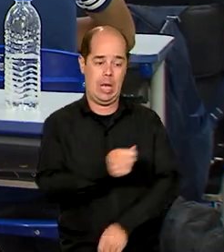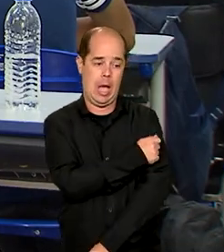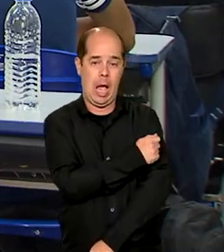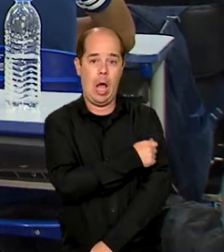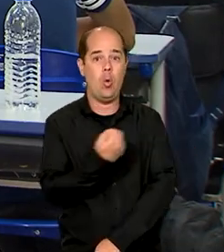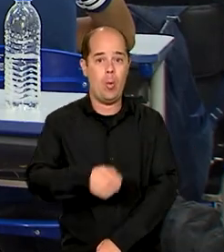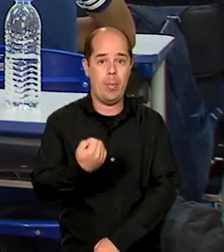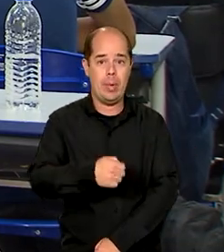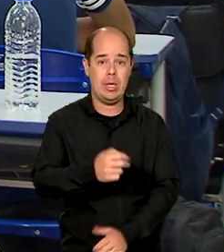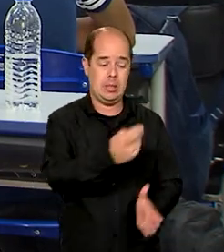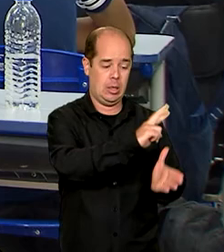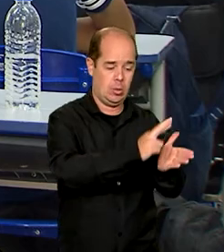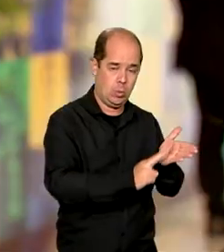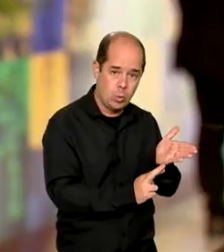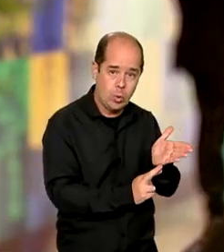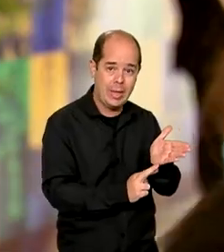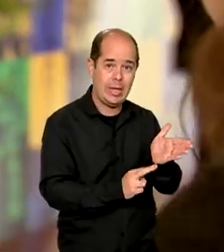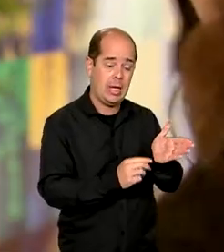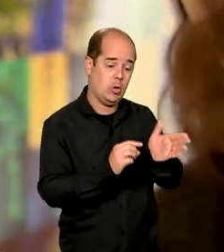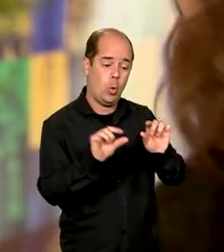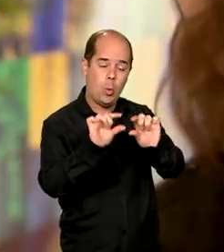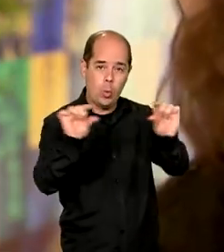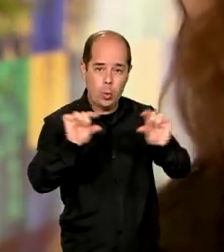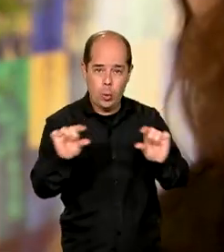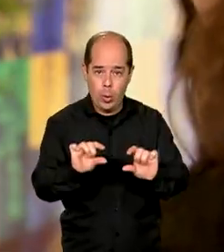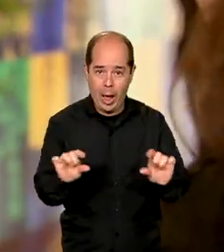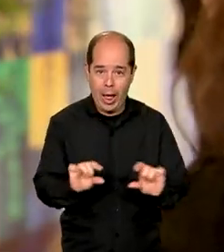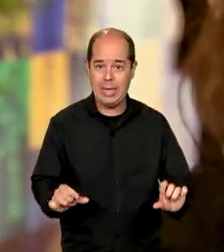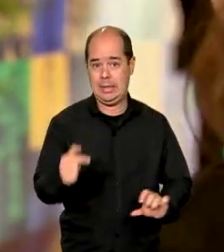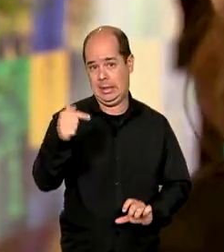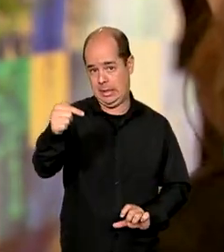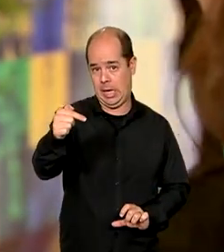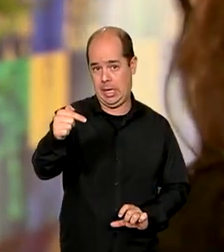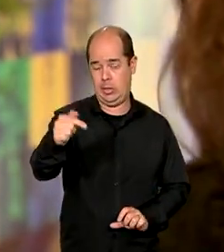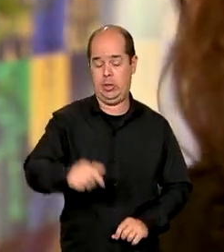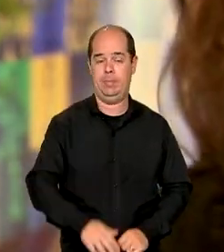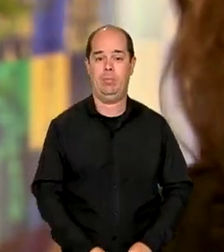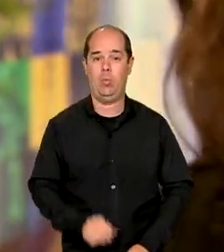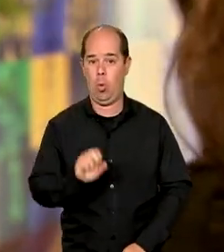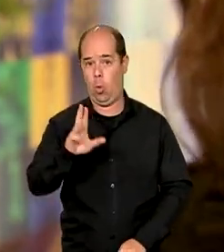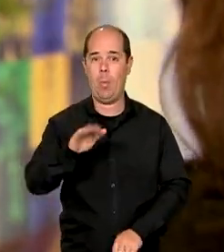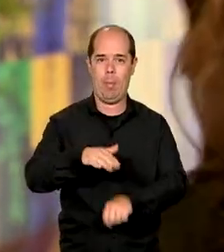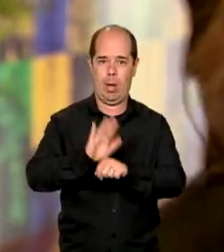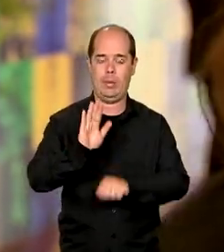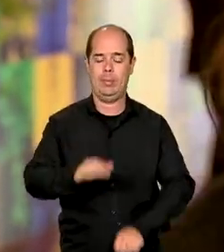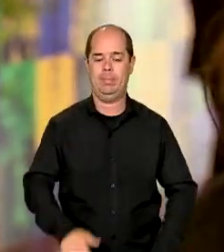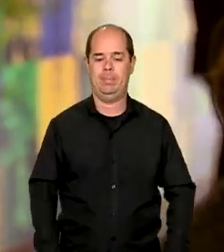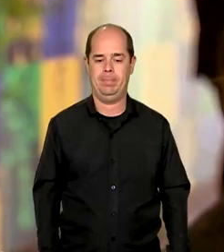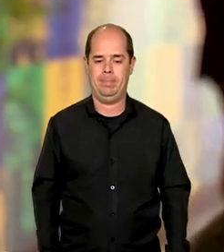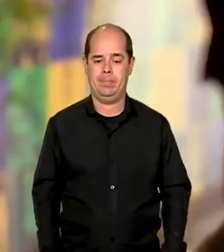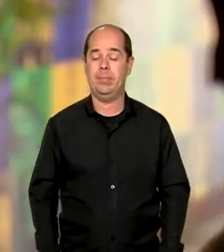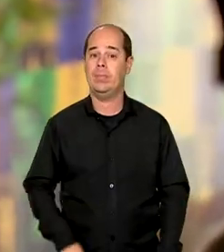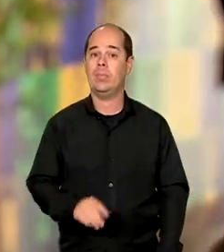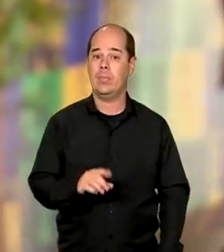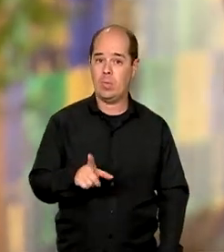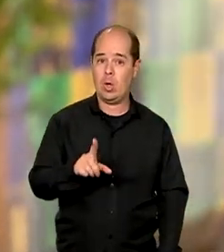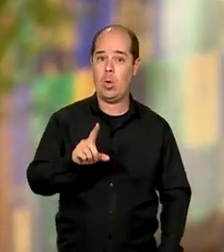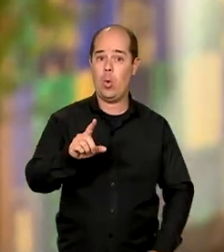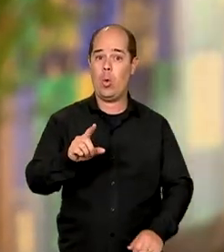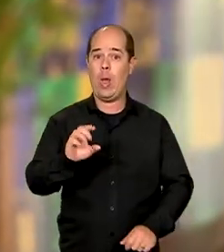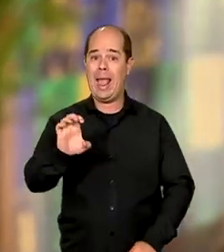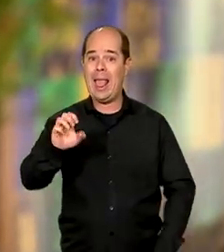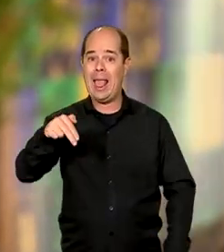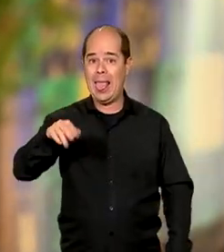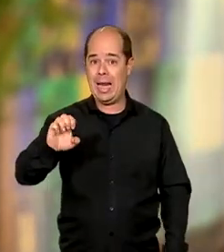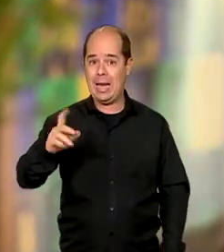texto de no mínimo 7 linhas. Para as pessoas com alguma deficiência ou transtorno funcional específico, o INEP manteve os mesmos